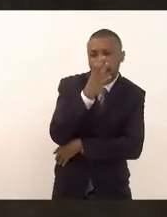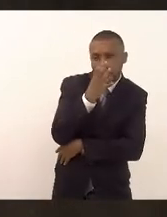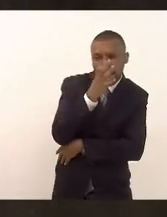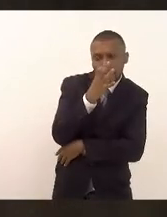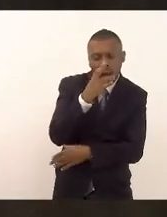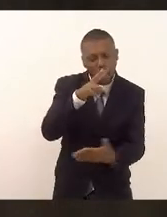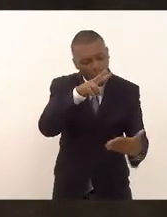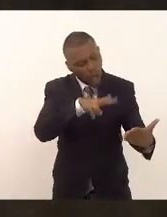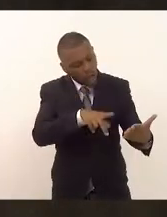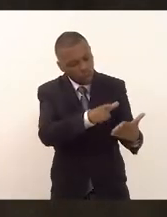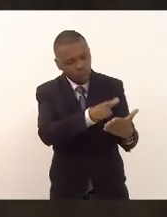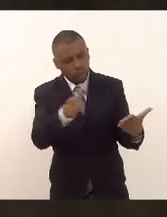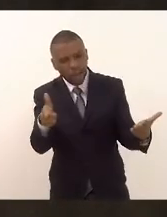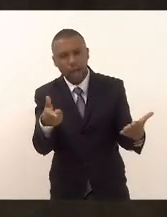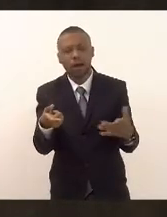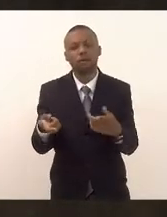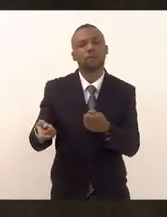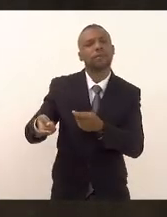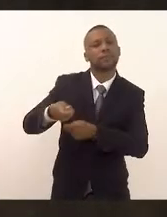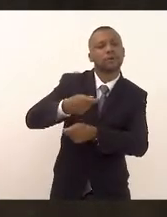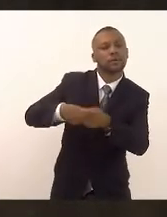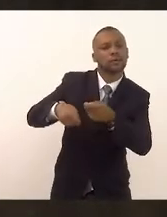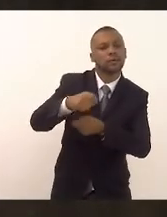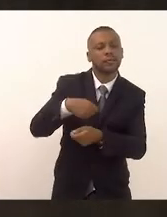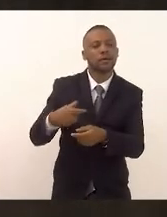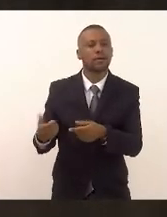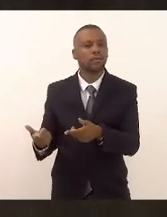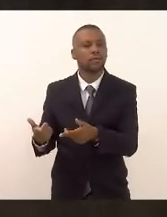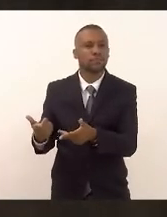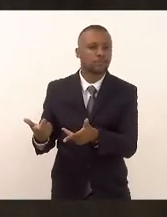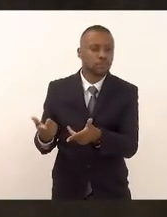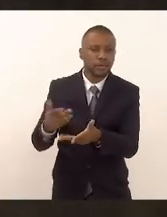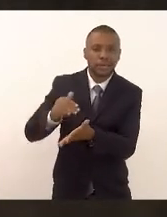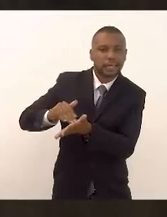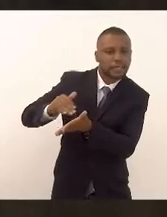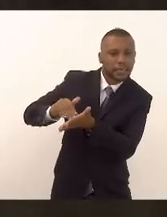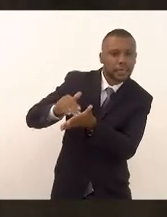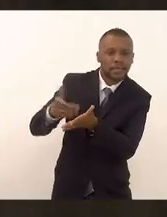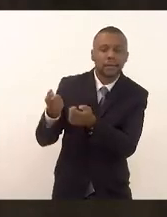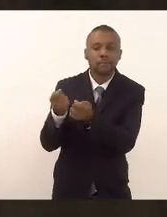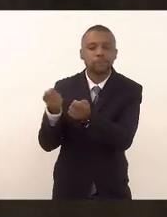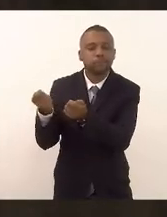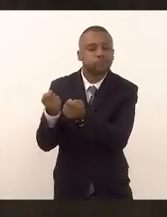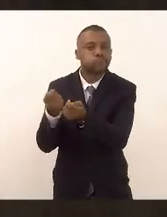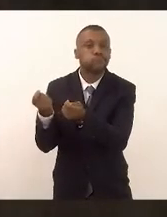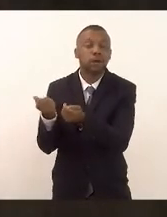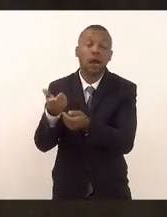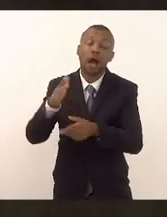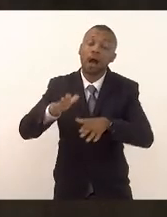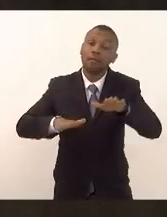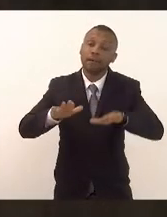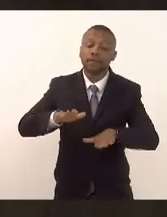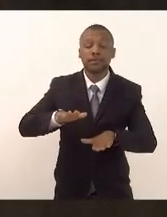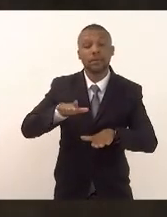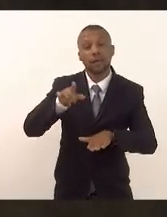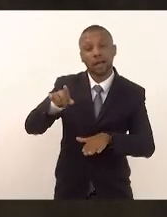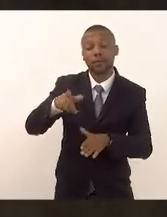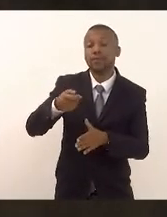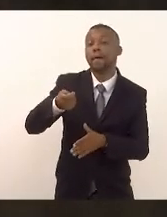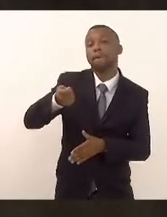do governo, negociação de secretarias, ultimatos, a gente entende que essa talvez seja uma das poucas secretarias que